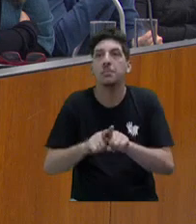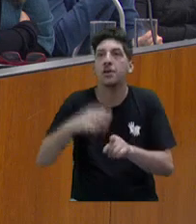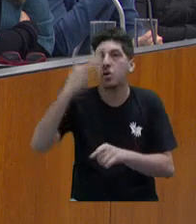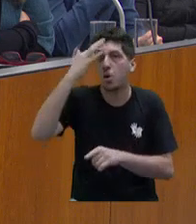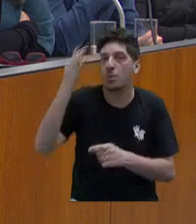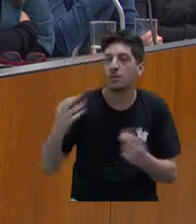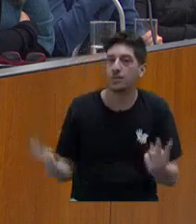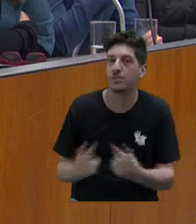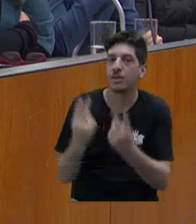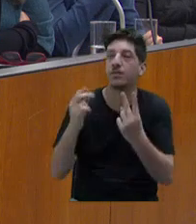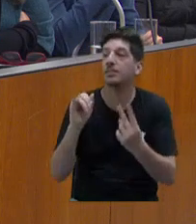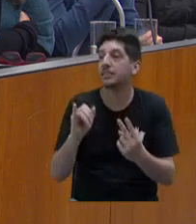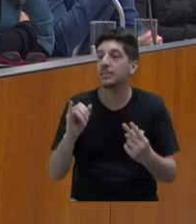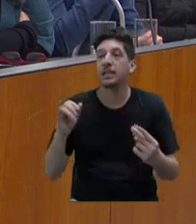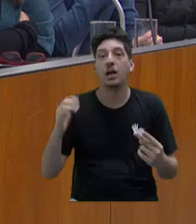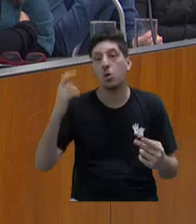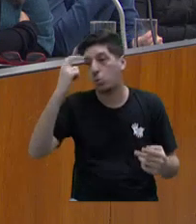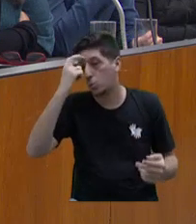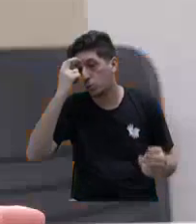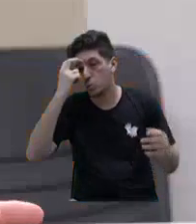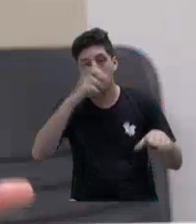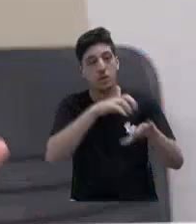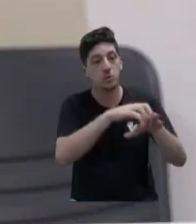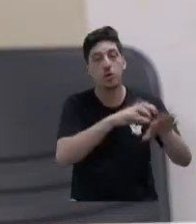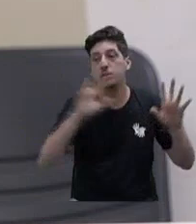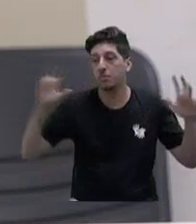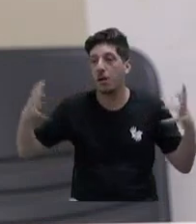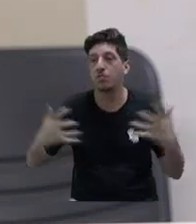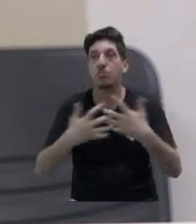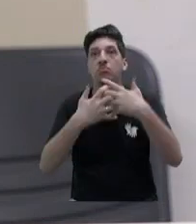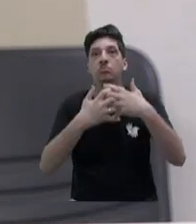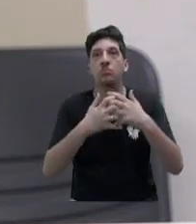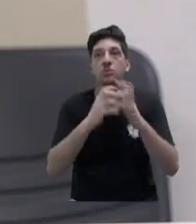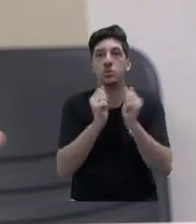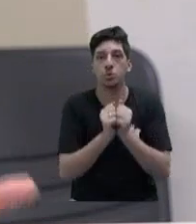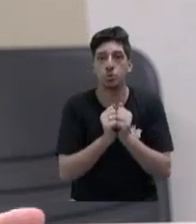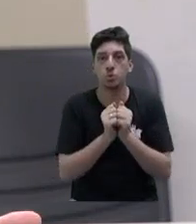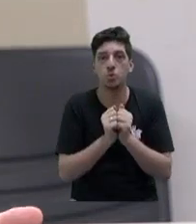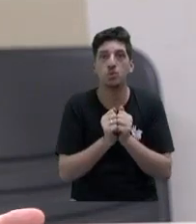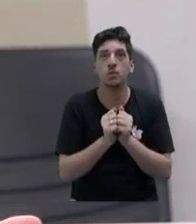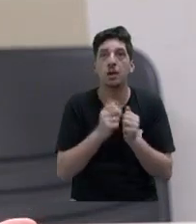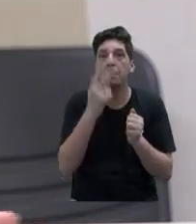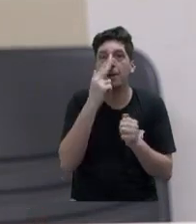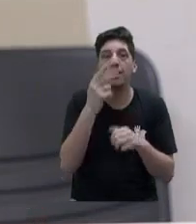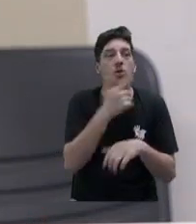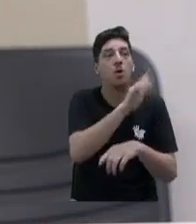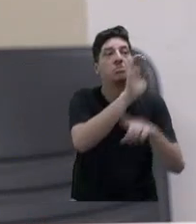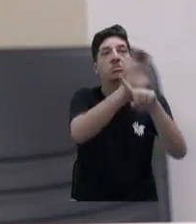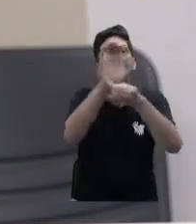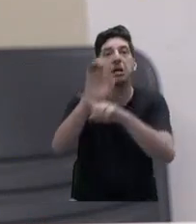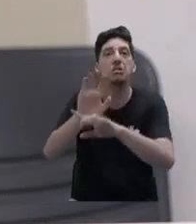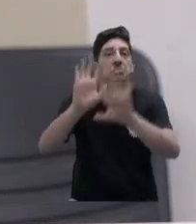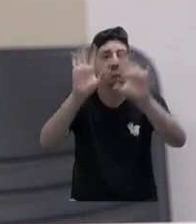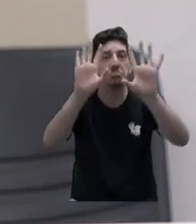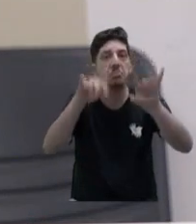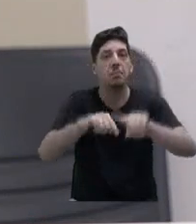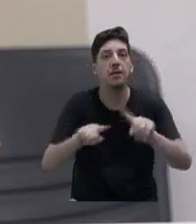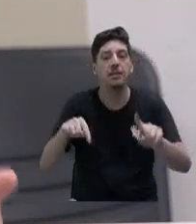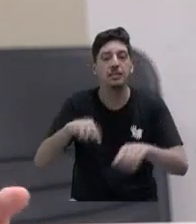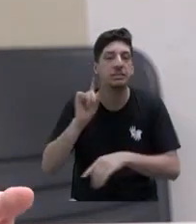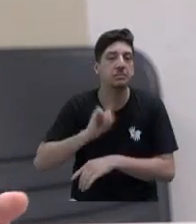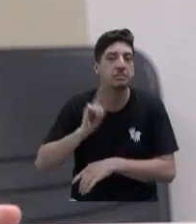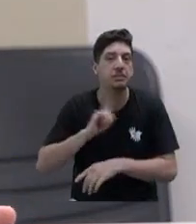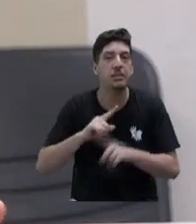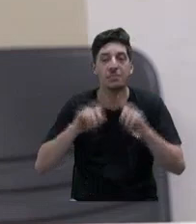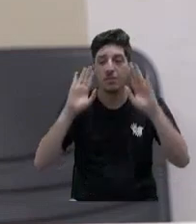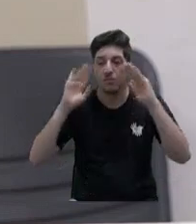se une com o turismo, e talvez em Minas Gerais, nenhum outro estado isso faz tanto sentido, é porque o nosso grande ativo é